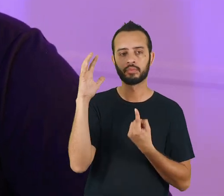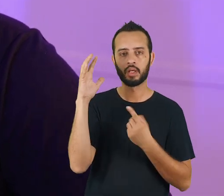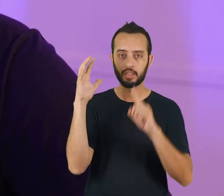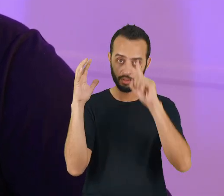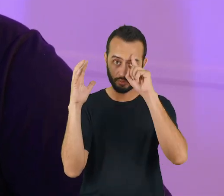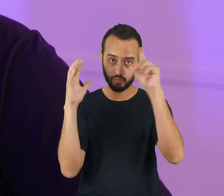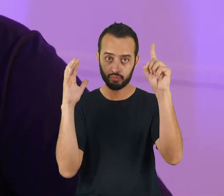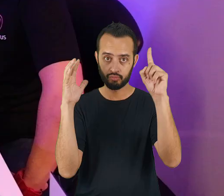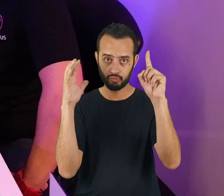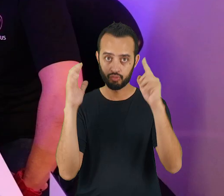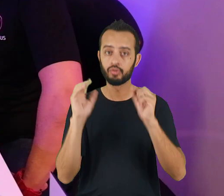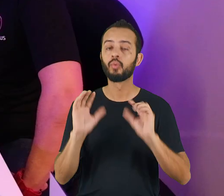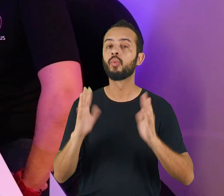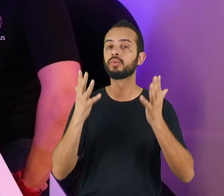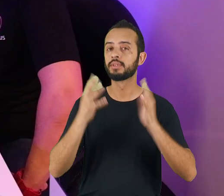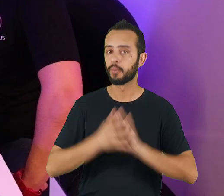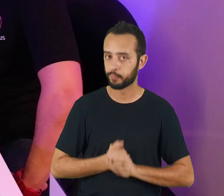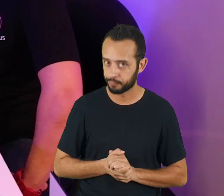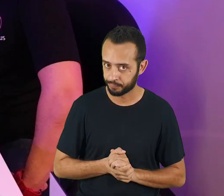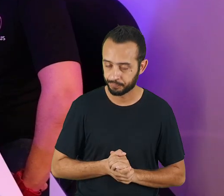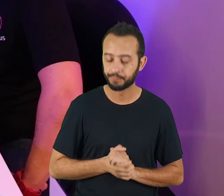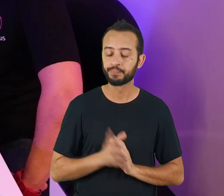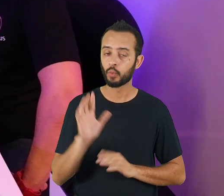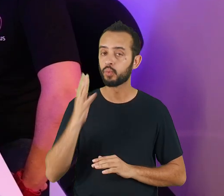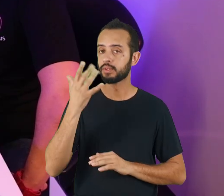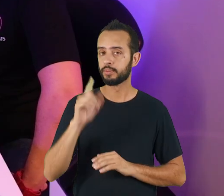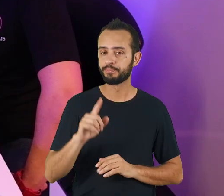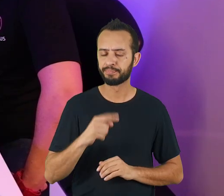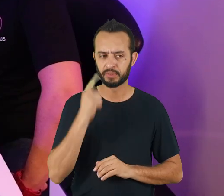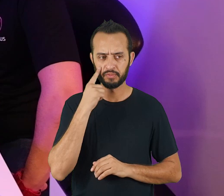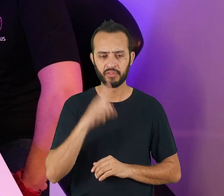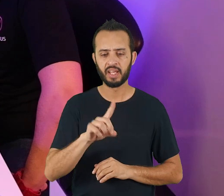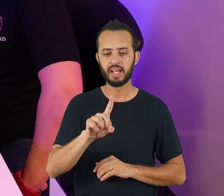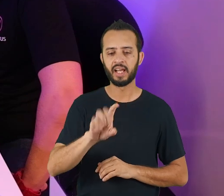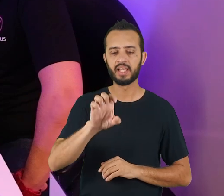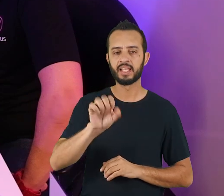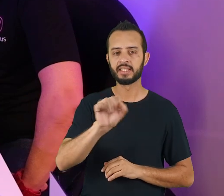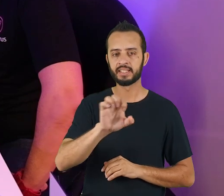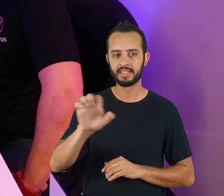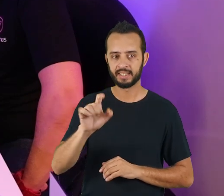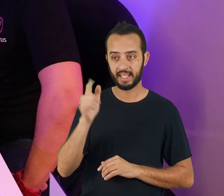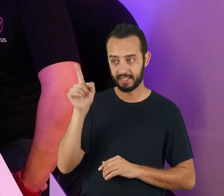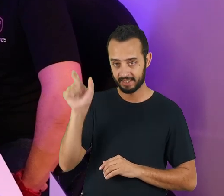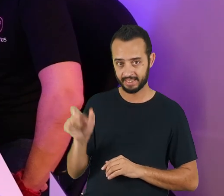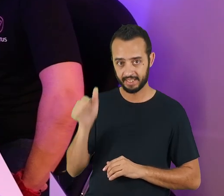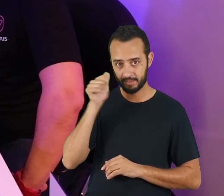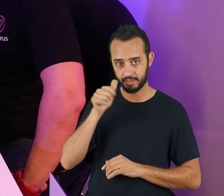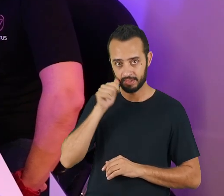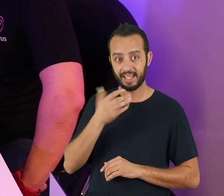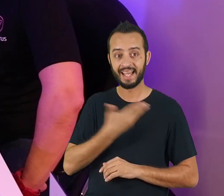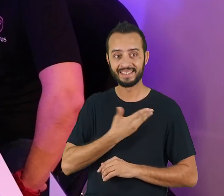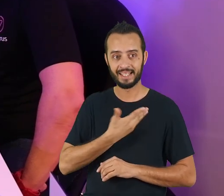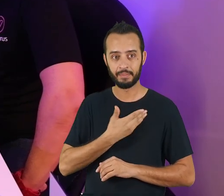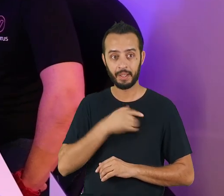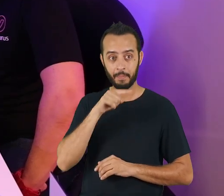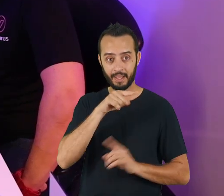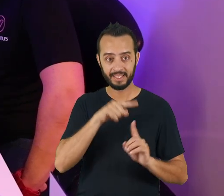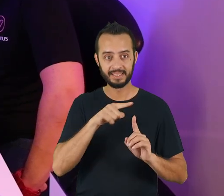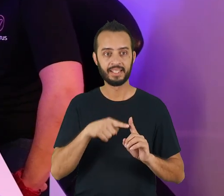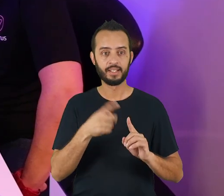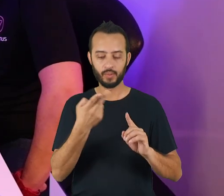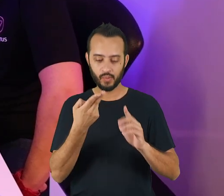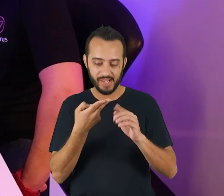um dia a gente vê a Daisy e as amigas dela mas era a Daisy com